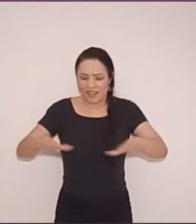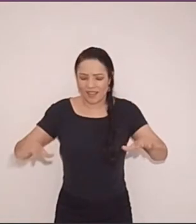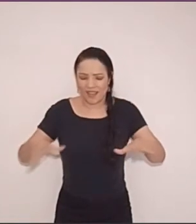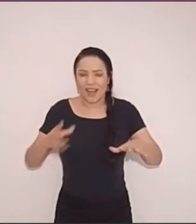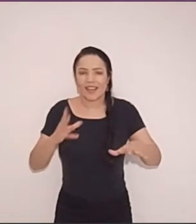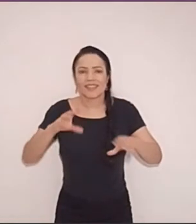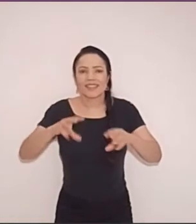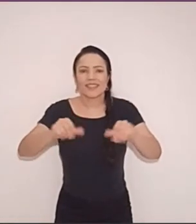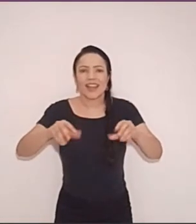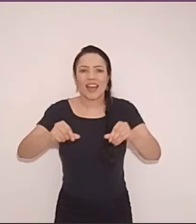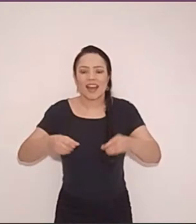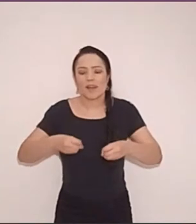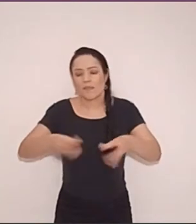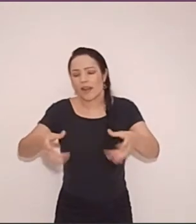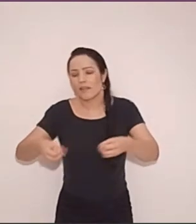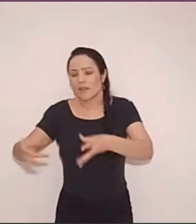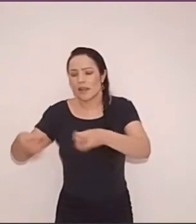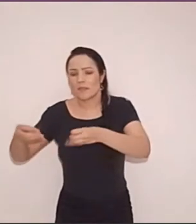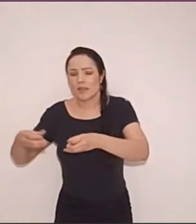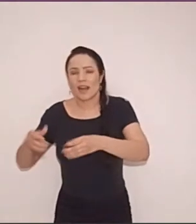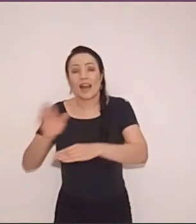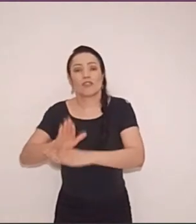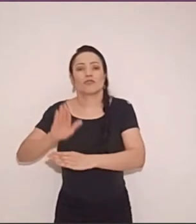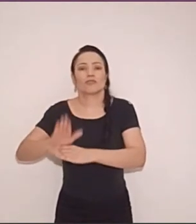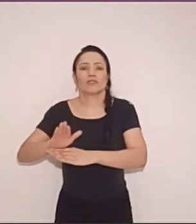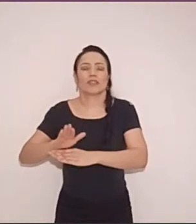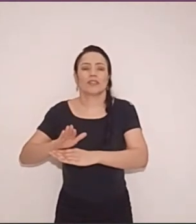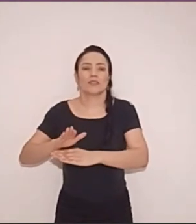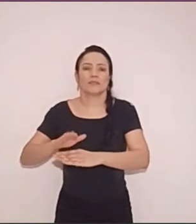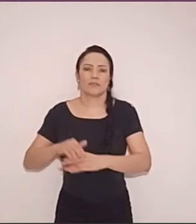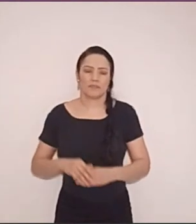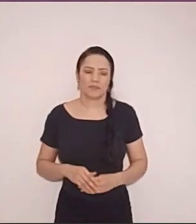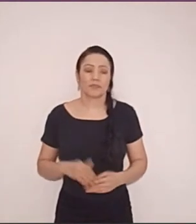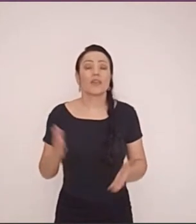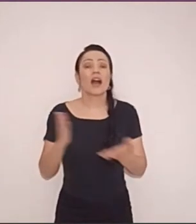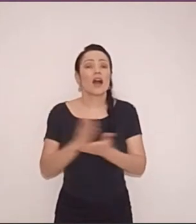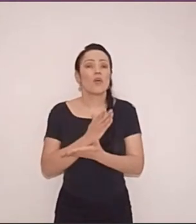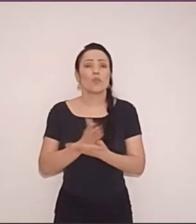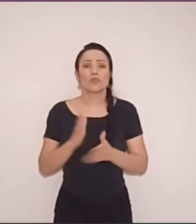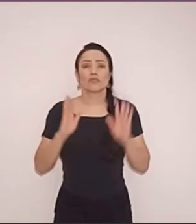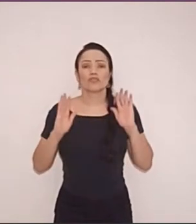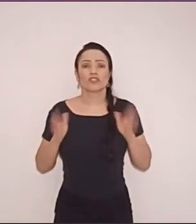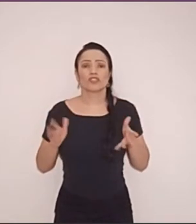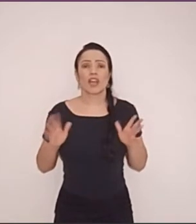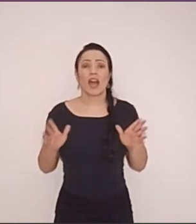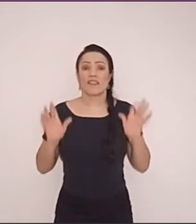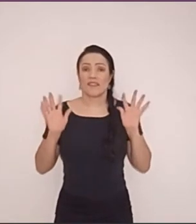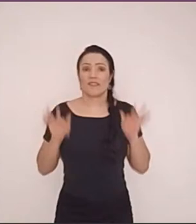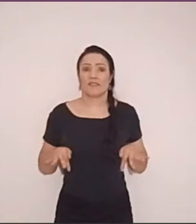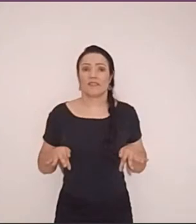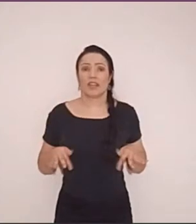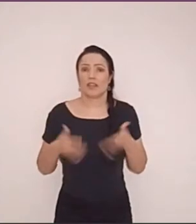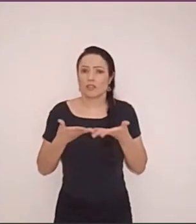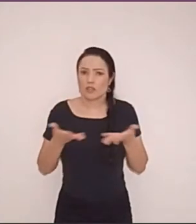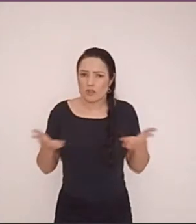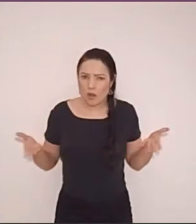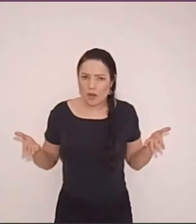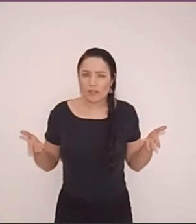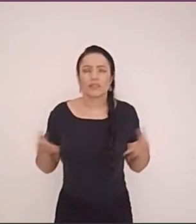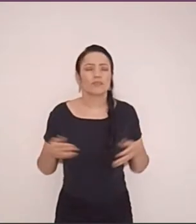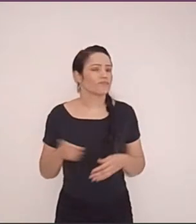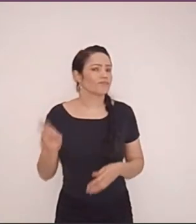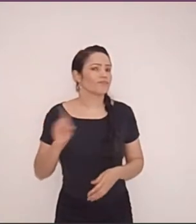então nós estamos aqui e eles estão no fio que o mundo deles tem fim nós não nós